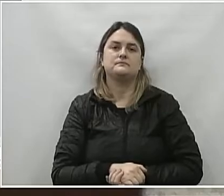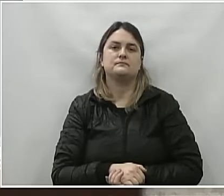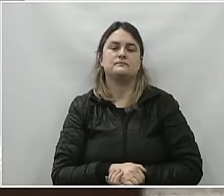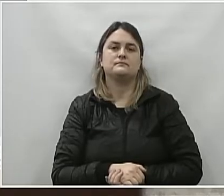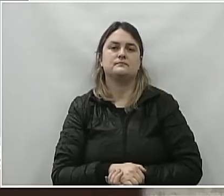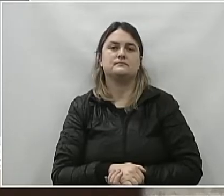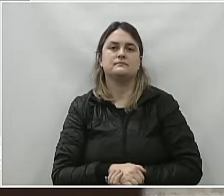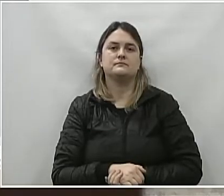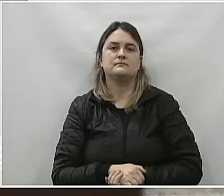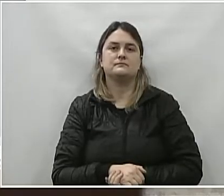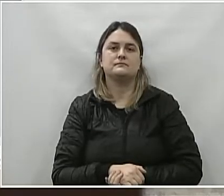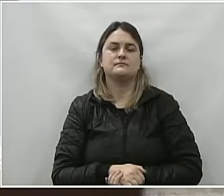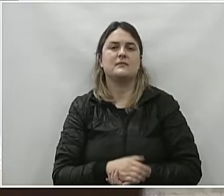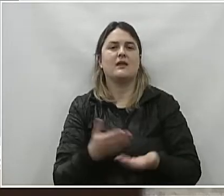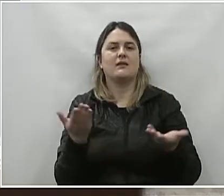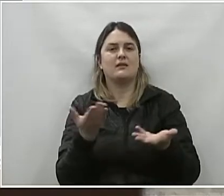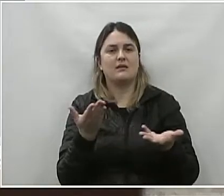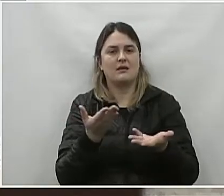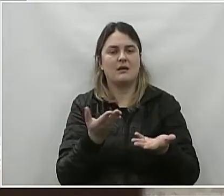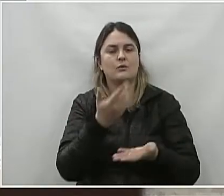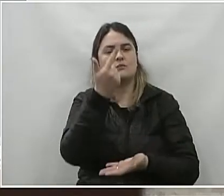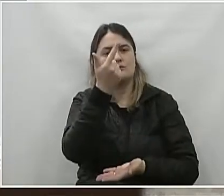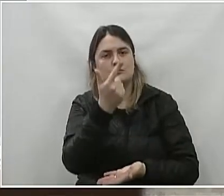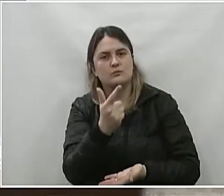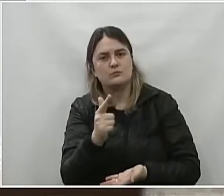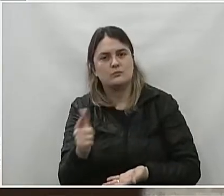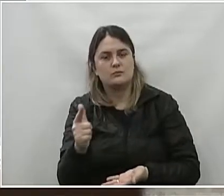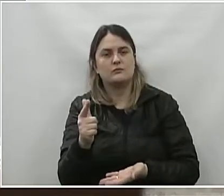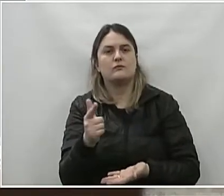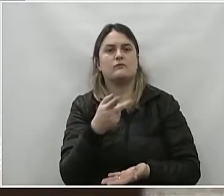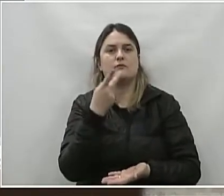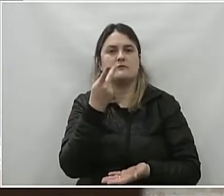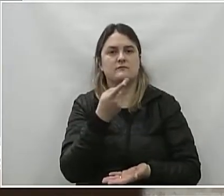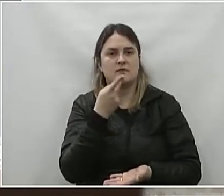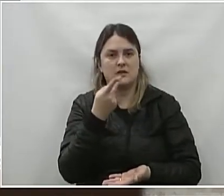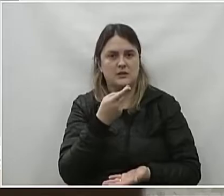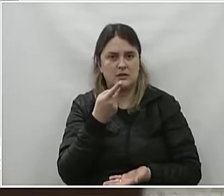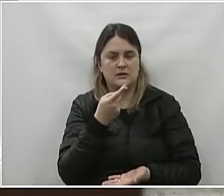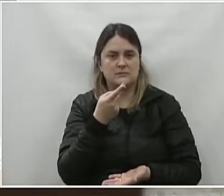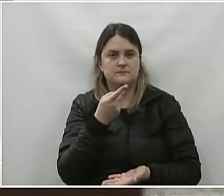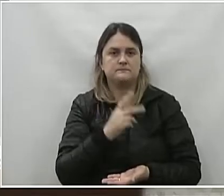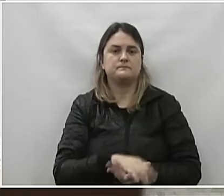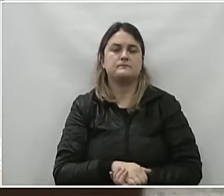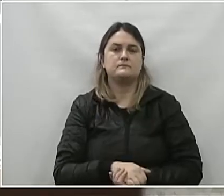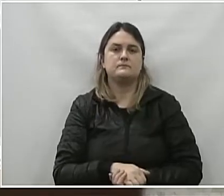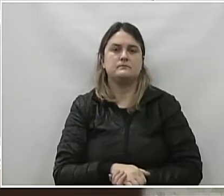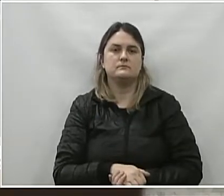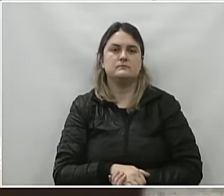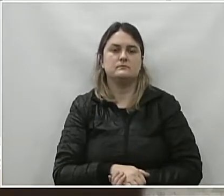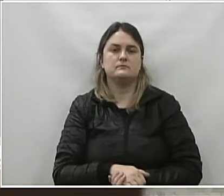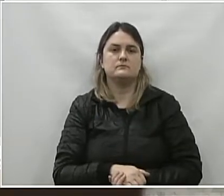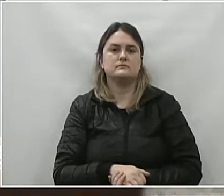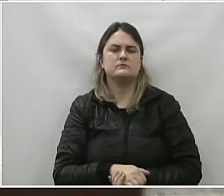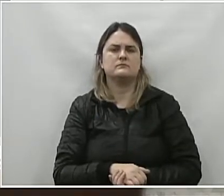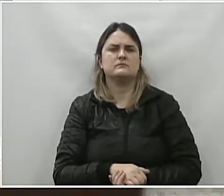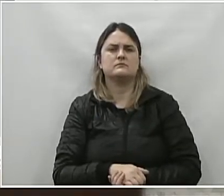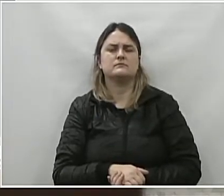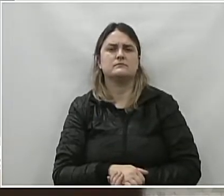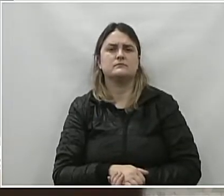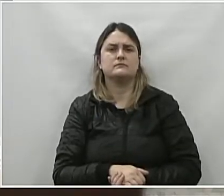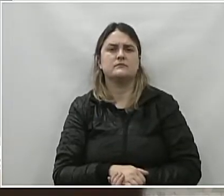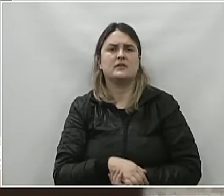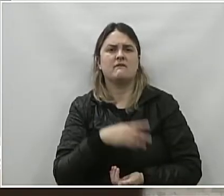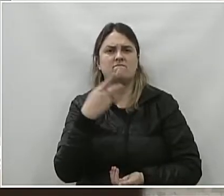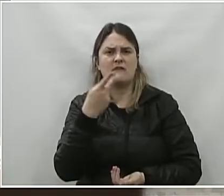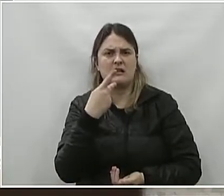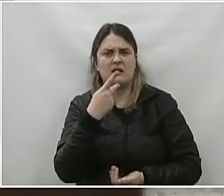dia de hoje. Gostaria de, mais uma vez, de salientar a respeito